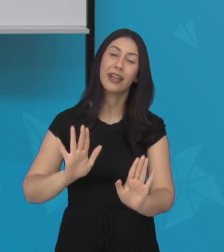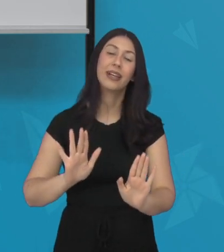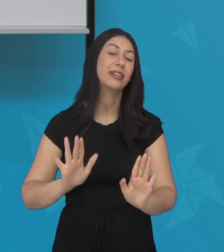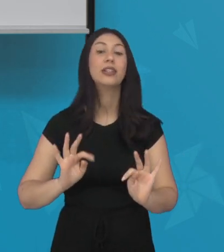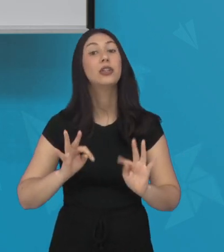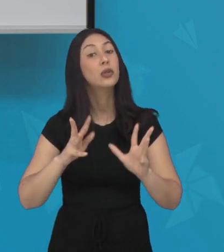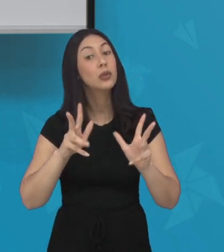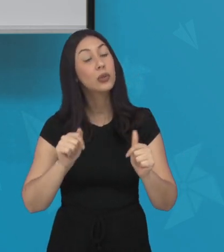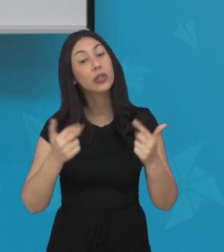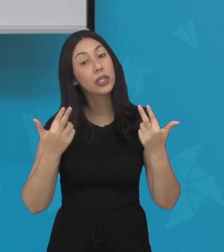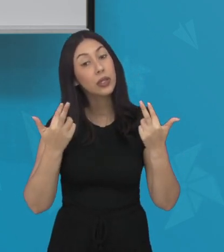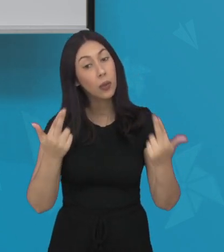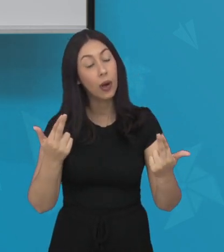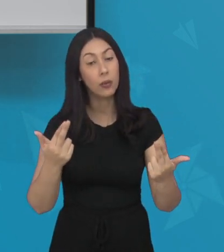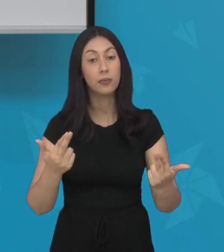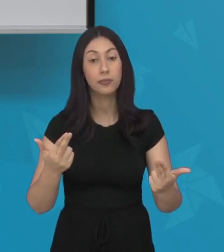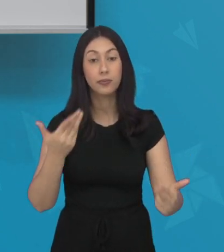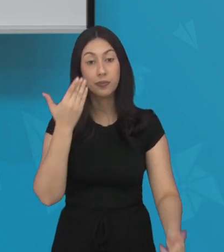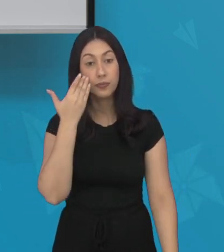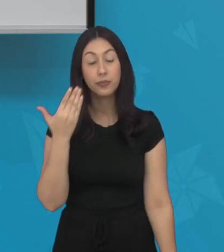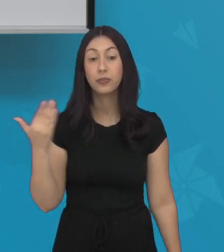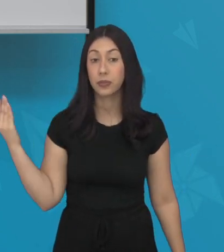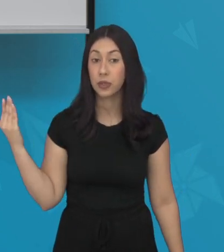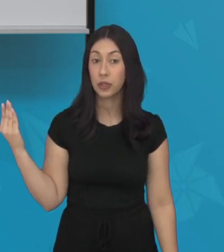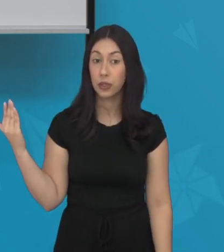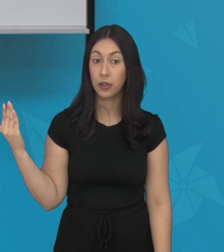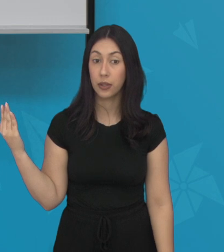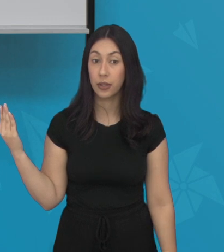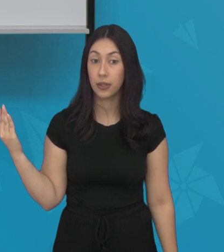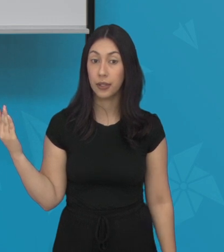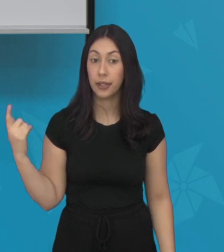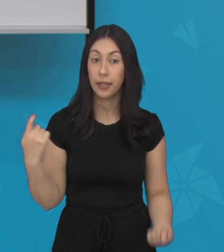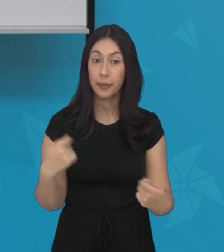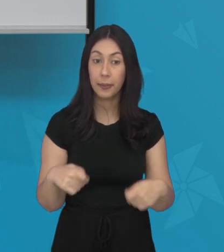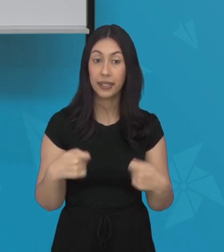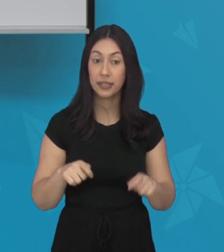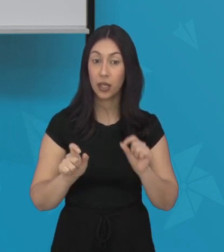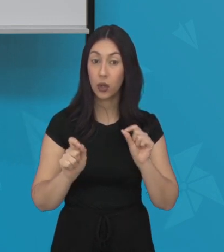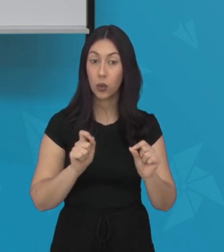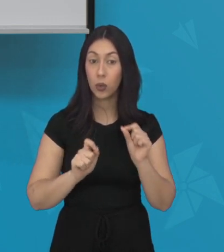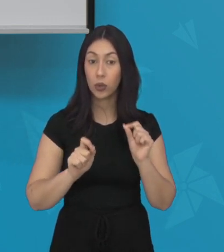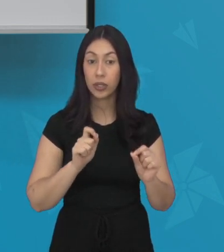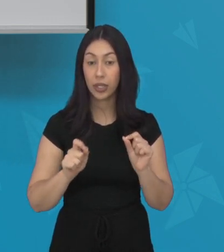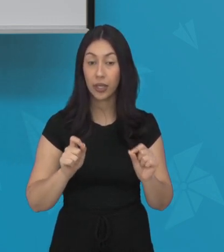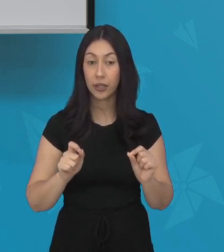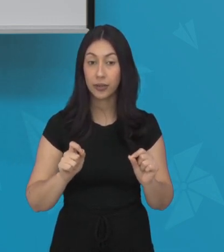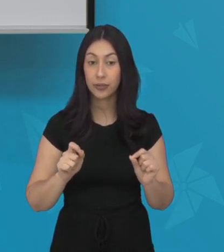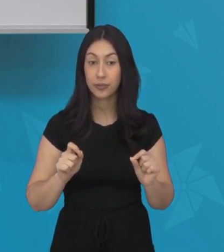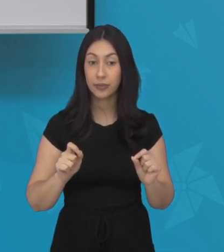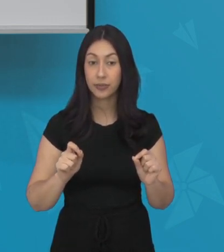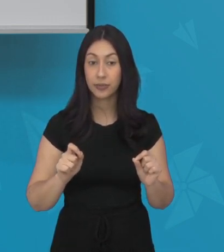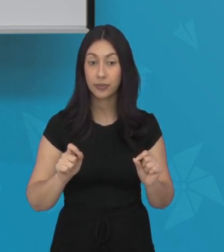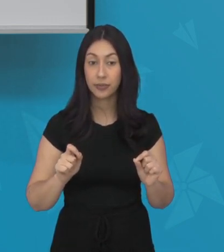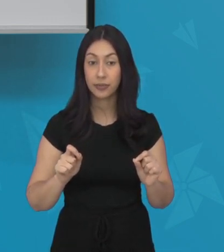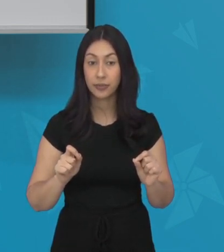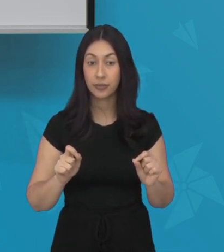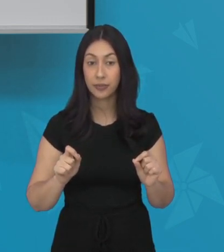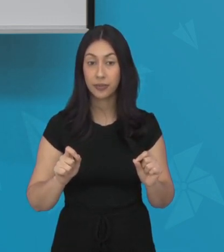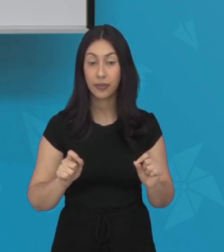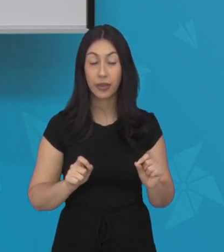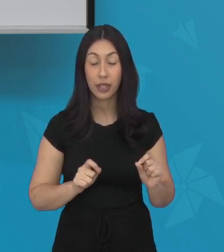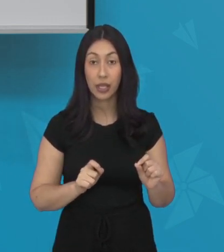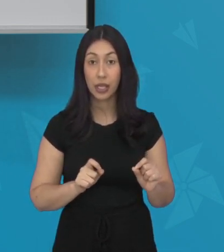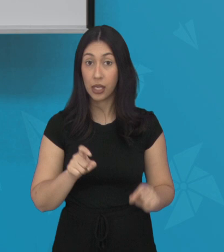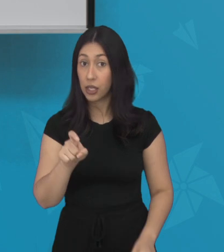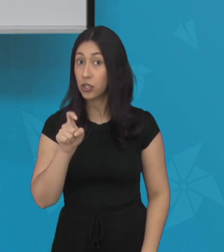mas tudo no fim passa a ser a mesma coisa, na qual a gente vai ter que x vai multiplicar 192, então